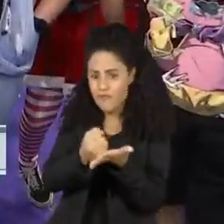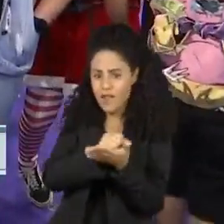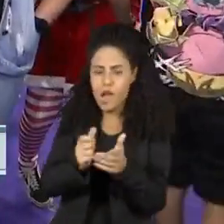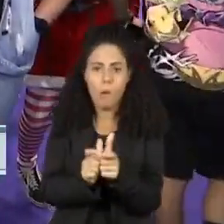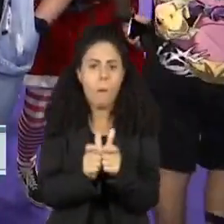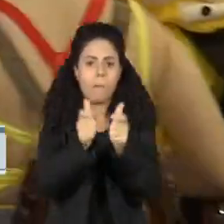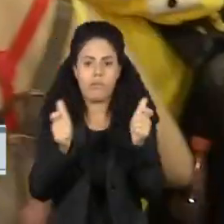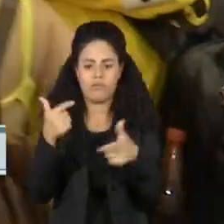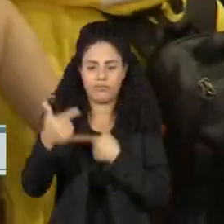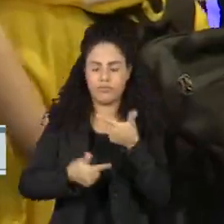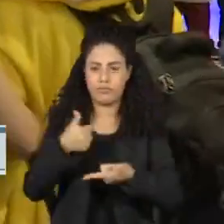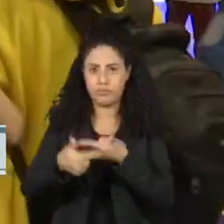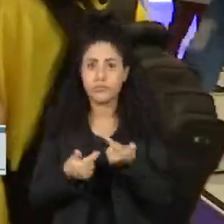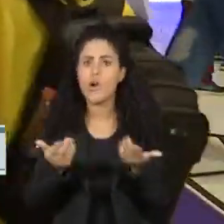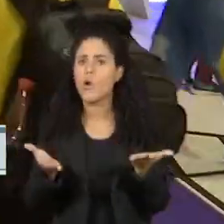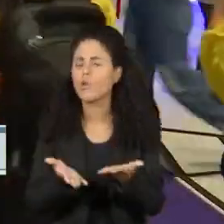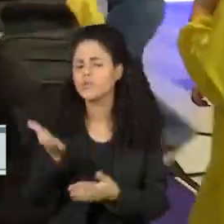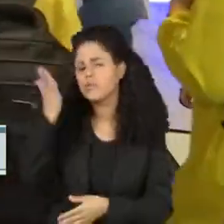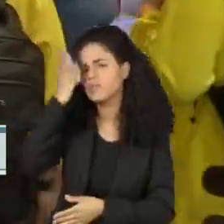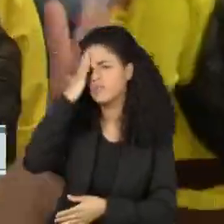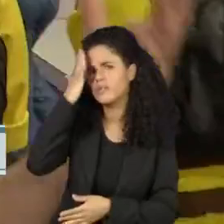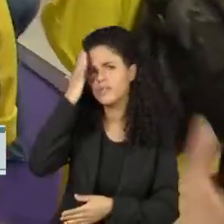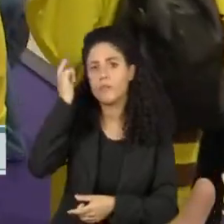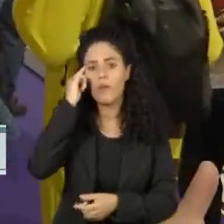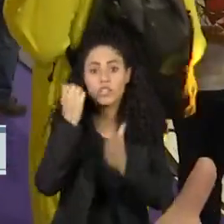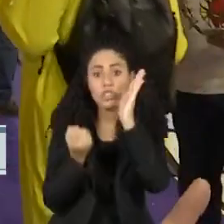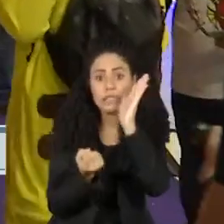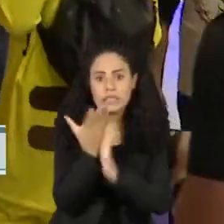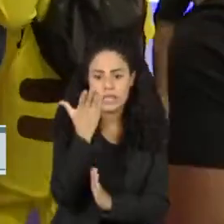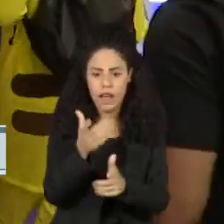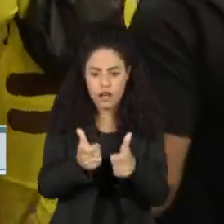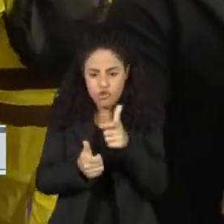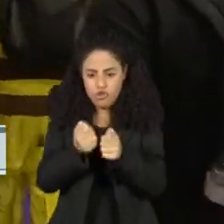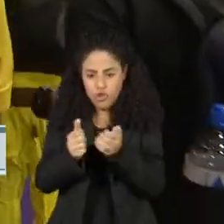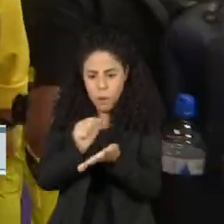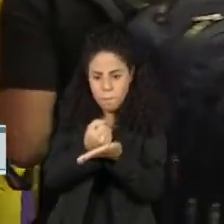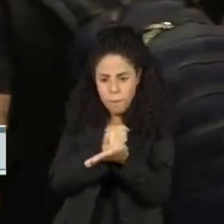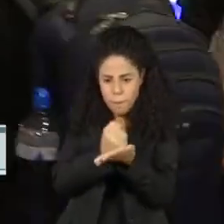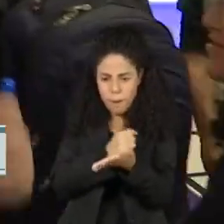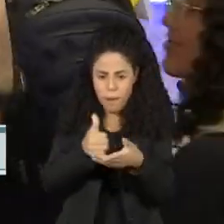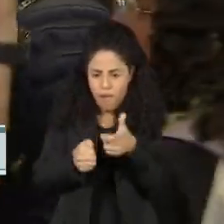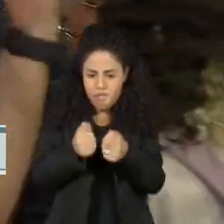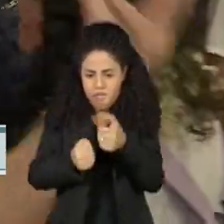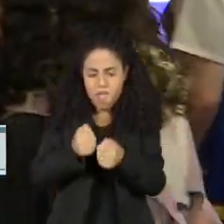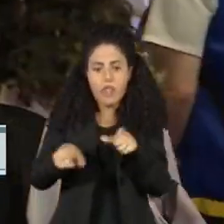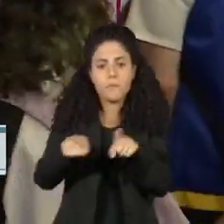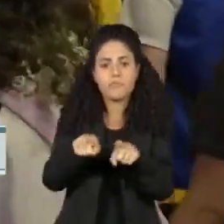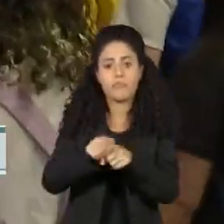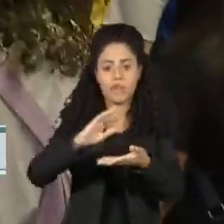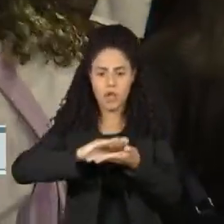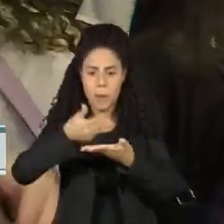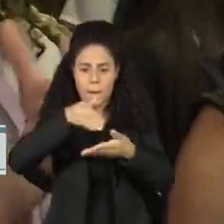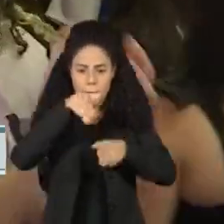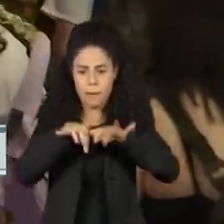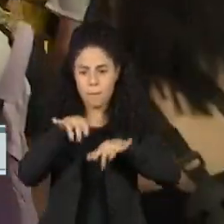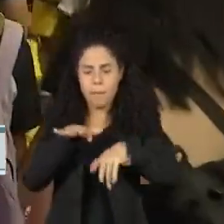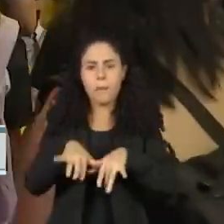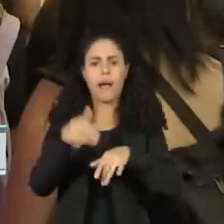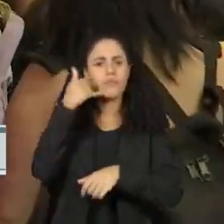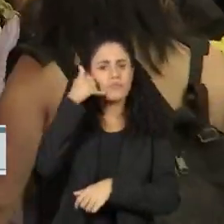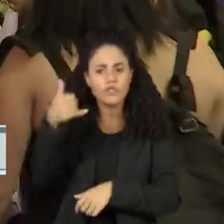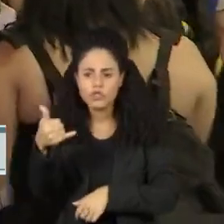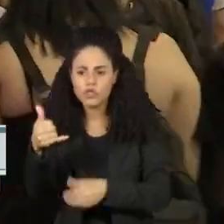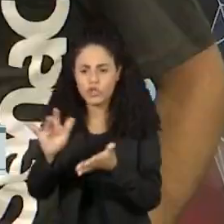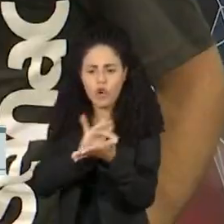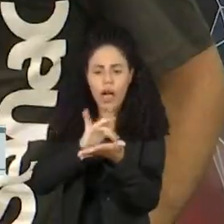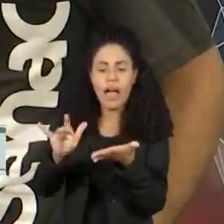o mercado de trabalho hoje em dia você pode criar um jogo para console um jogo para PC um jogo para mobile a uma